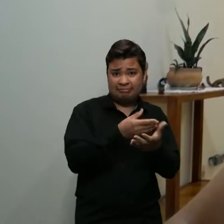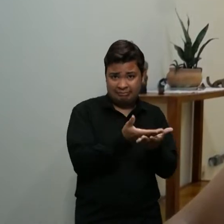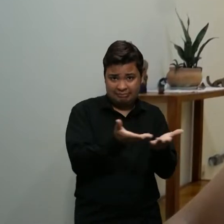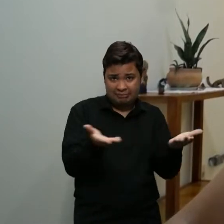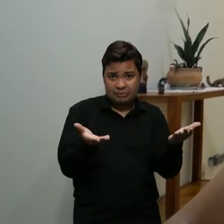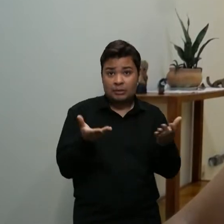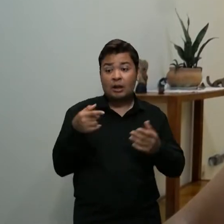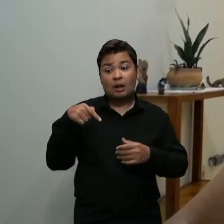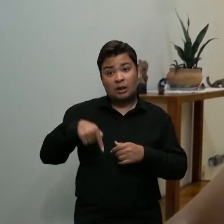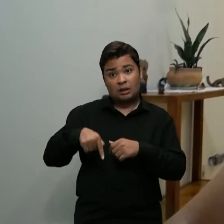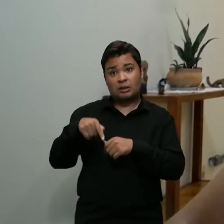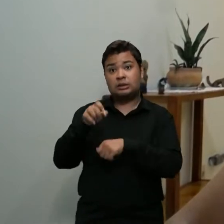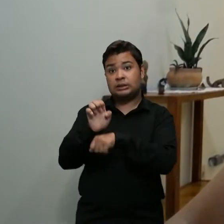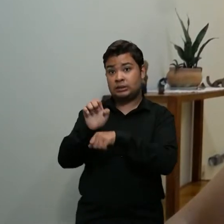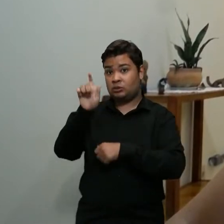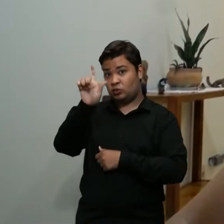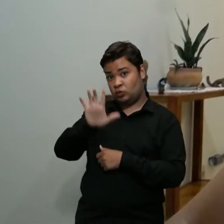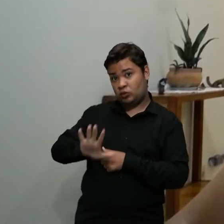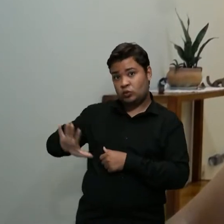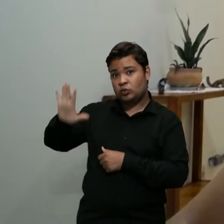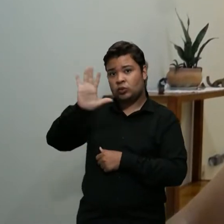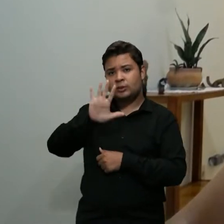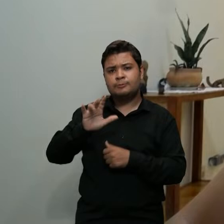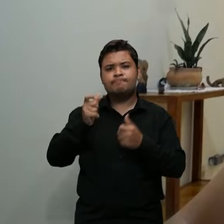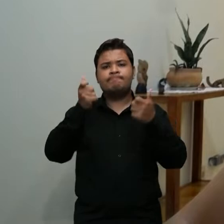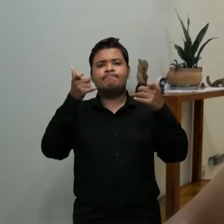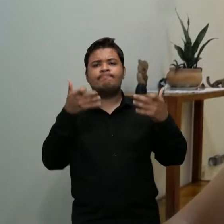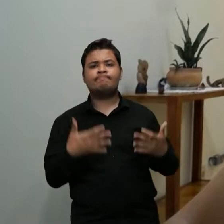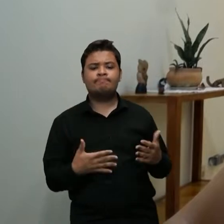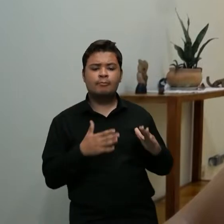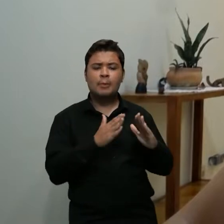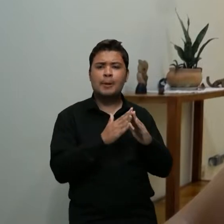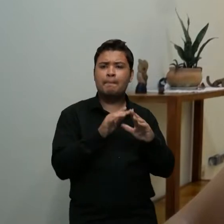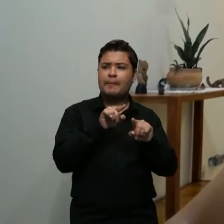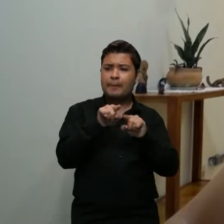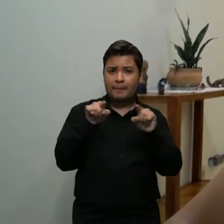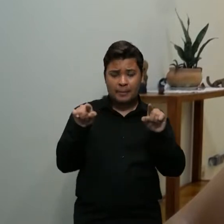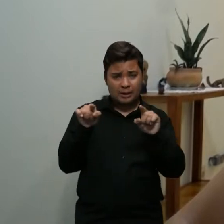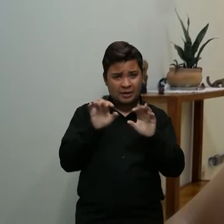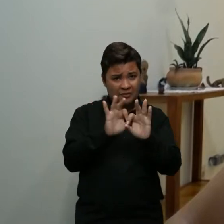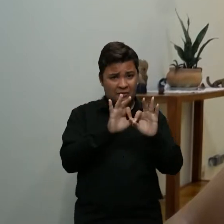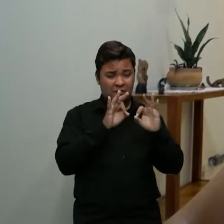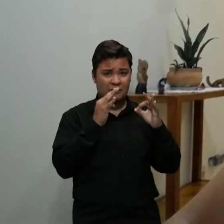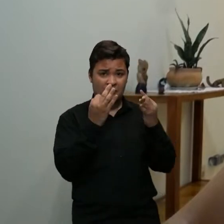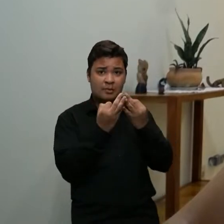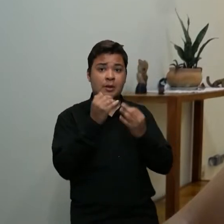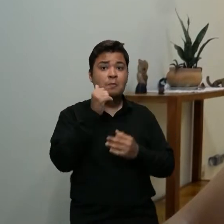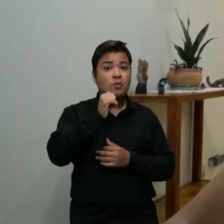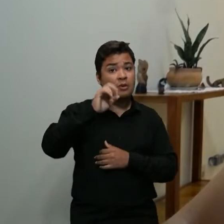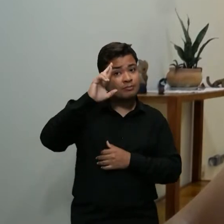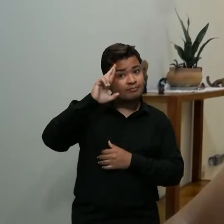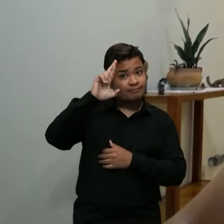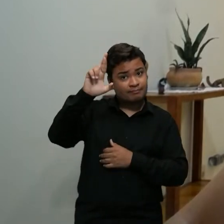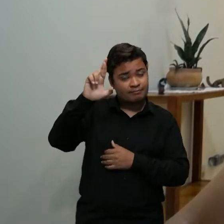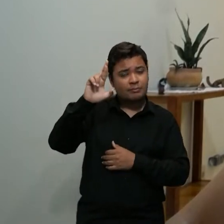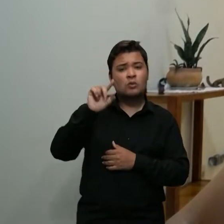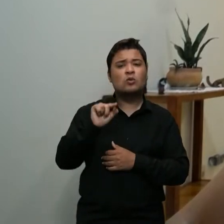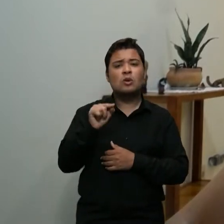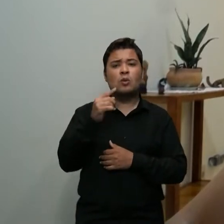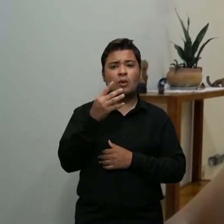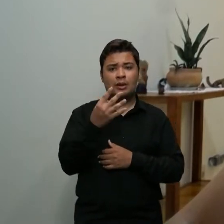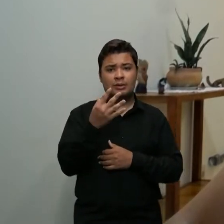de Goiás, quando a gente fala, né, de lares que tem à frente mulheres, a gente está falando de 43,5% dos